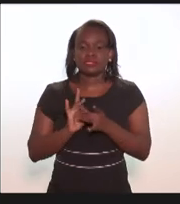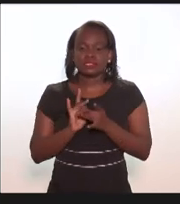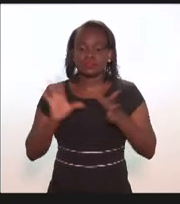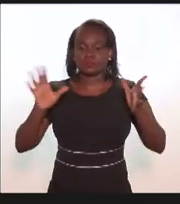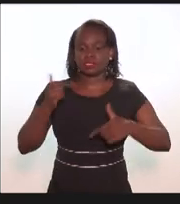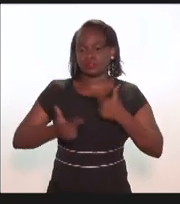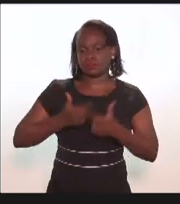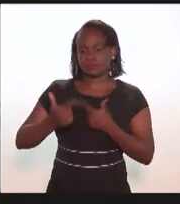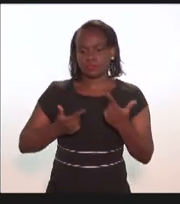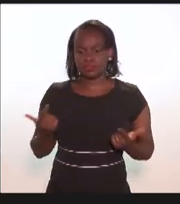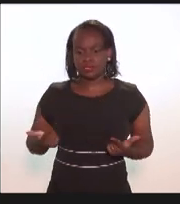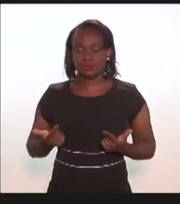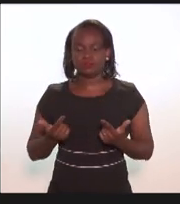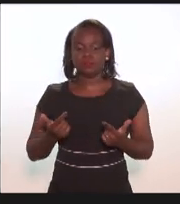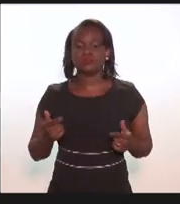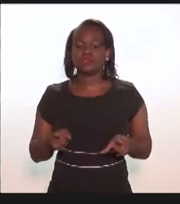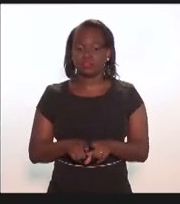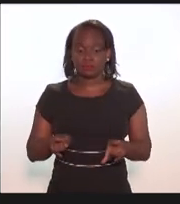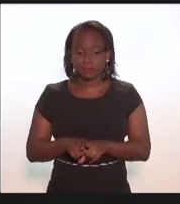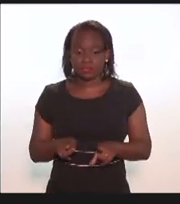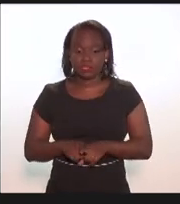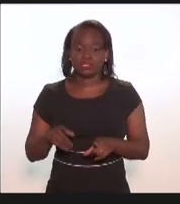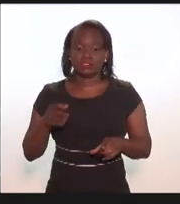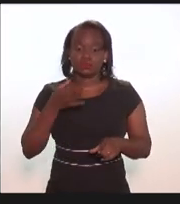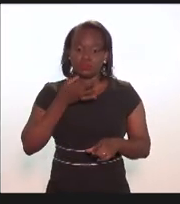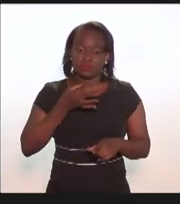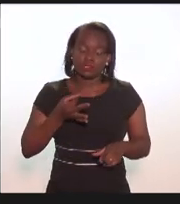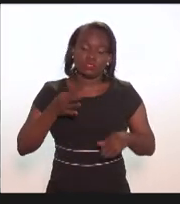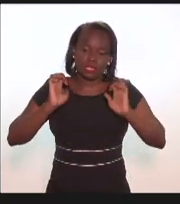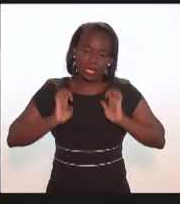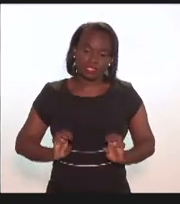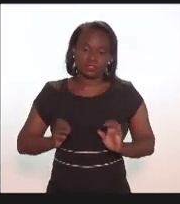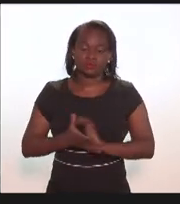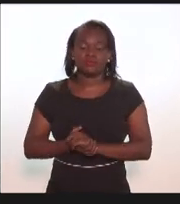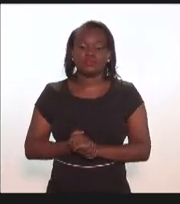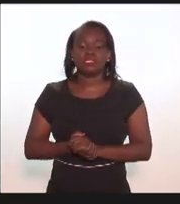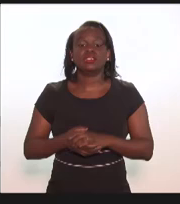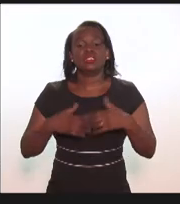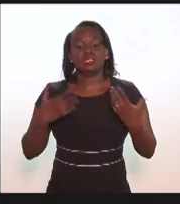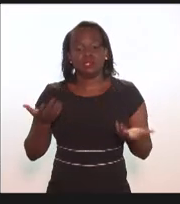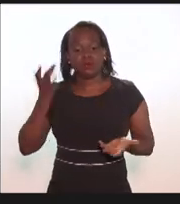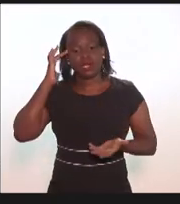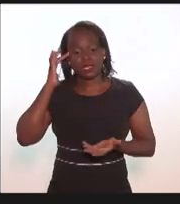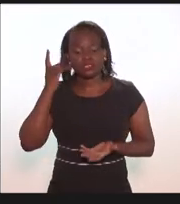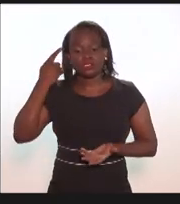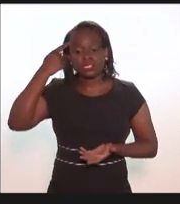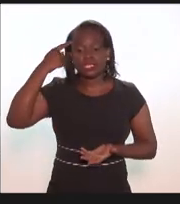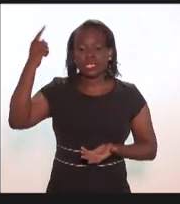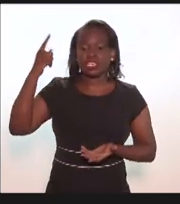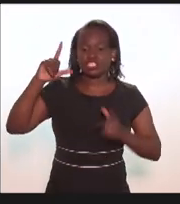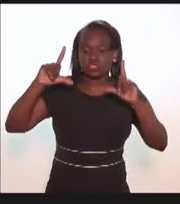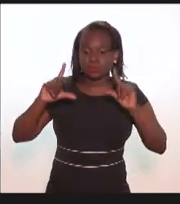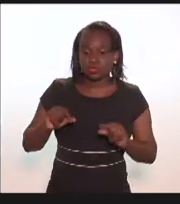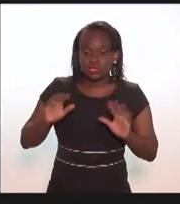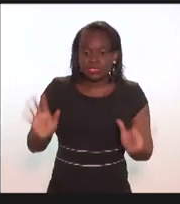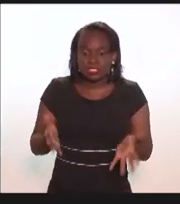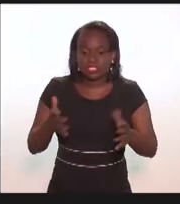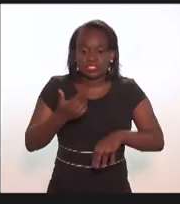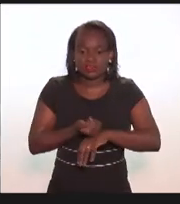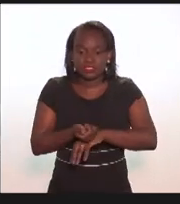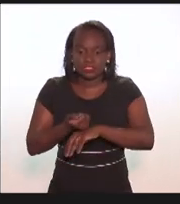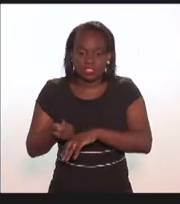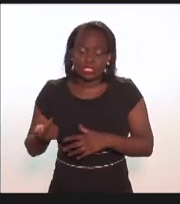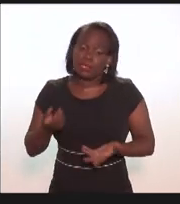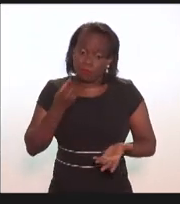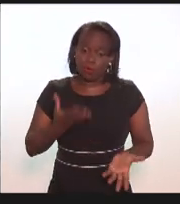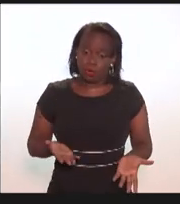para trabalhar também do ponto de vista ético. Né? Acho que essa ideia de reduzir os incentivos fiscais é